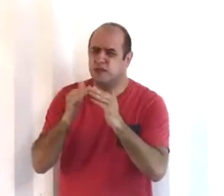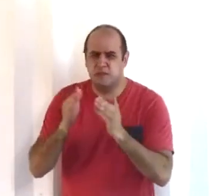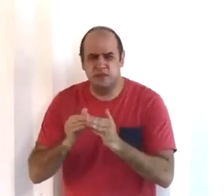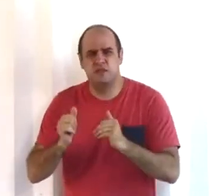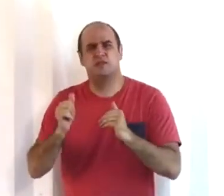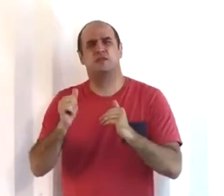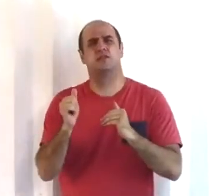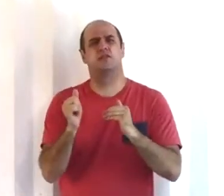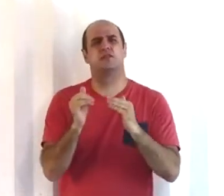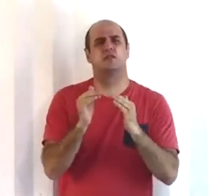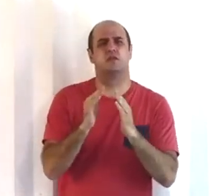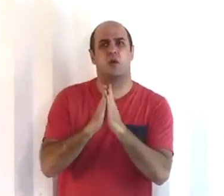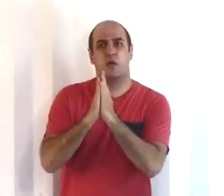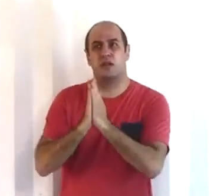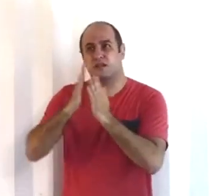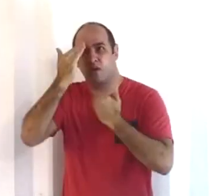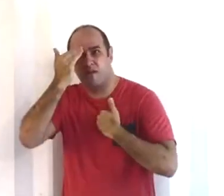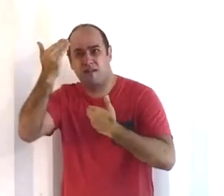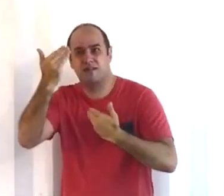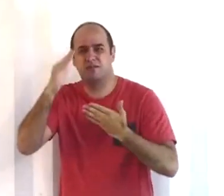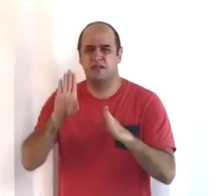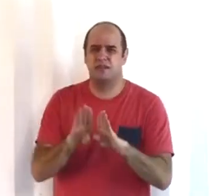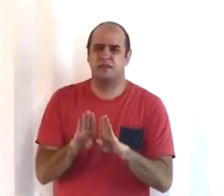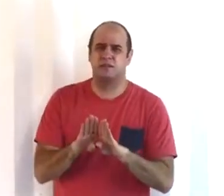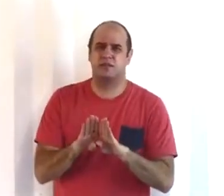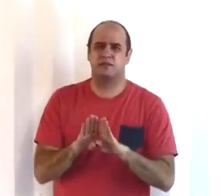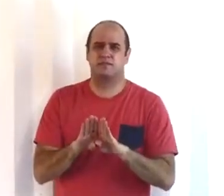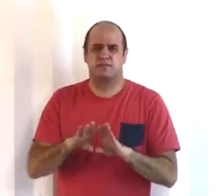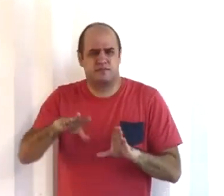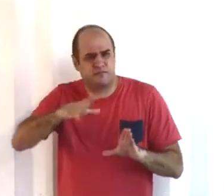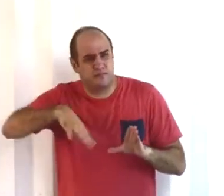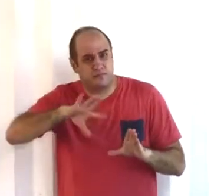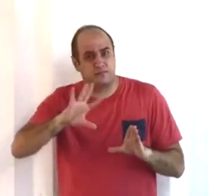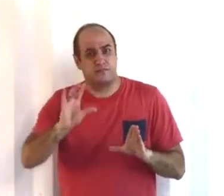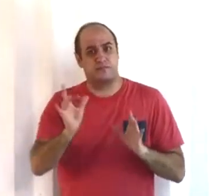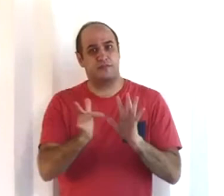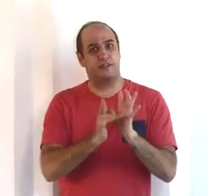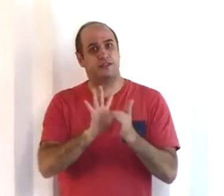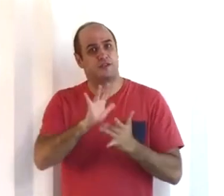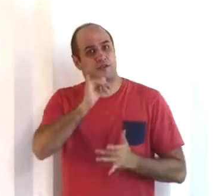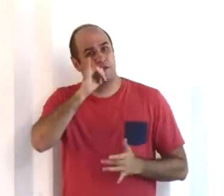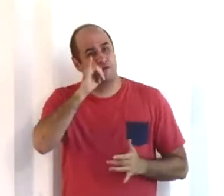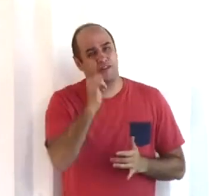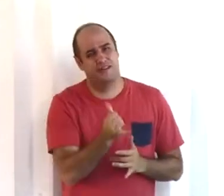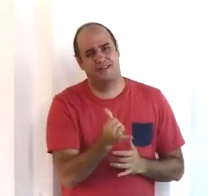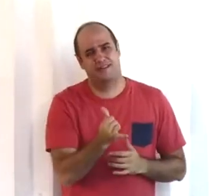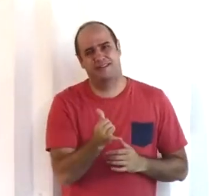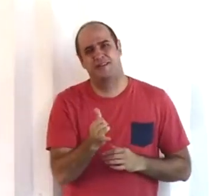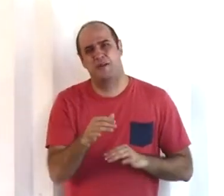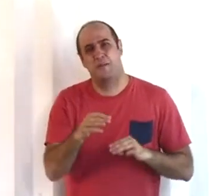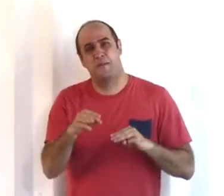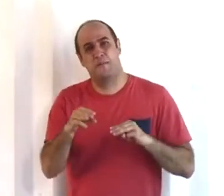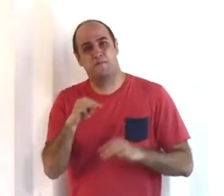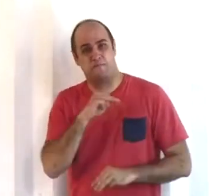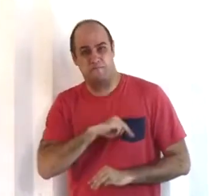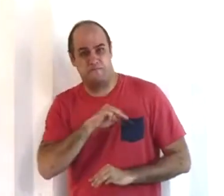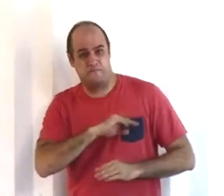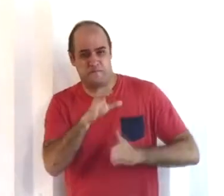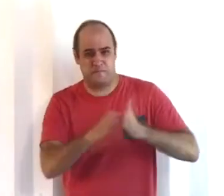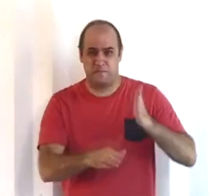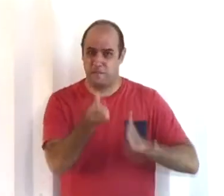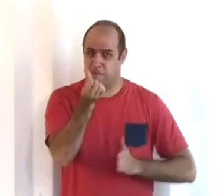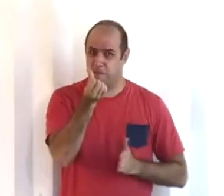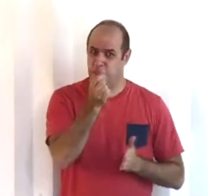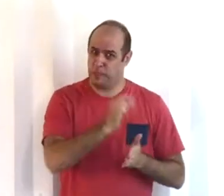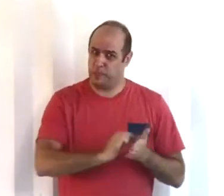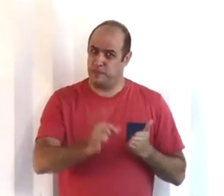pela súplica e pela ação de graça. E isso nos remete às palavras de Jesus. Em Mateus capítulo 6, dos versículos